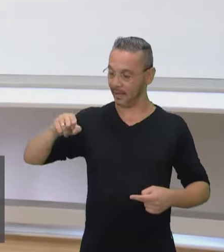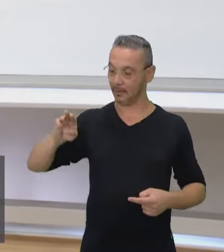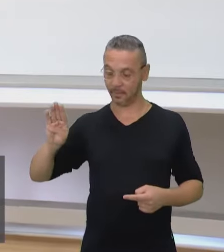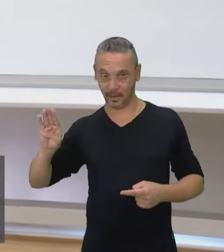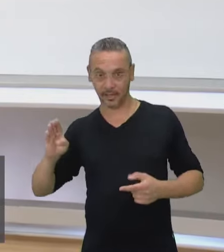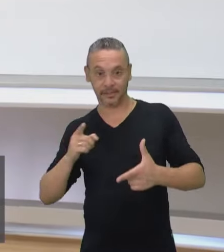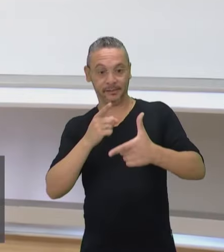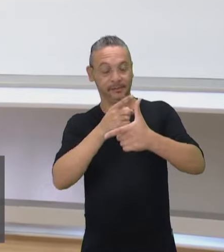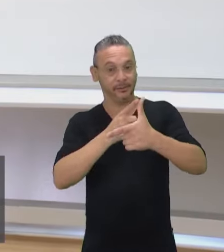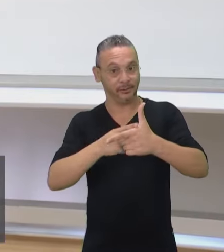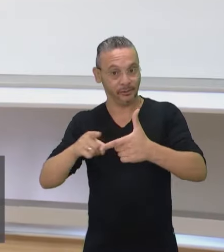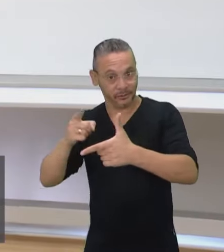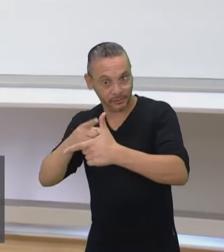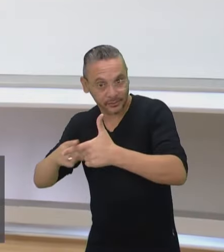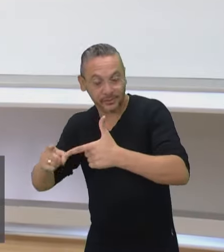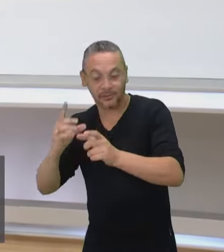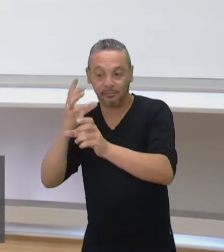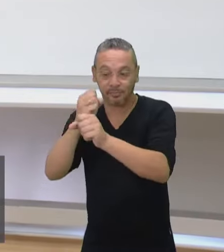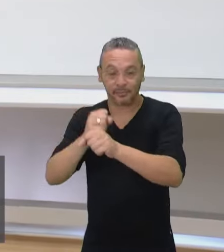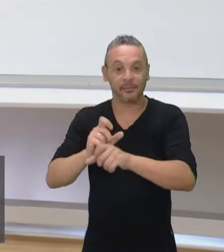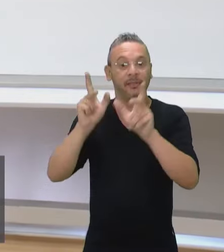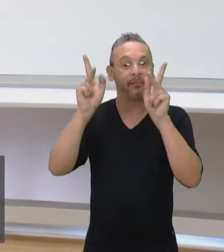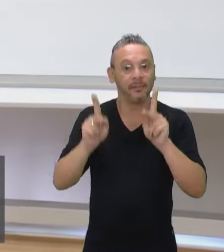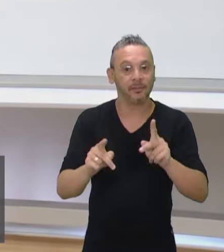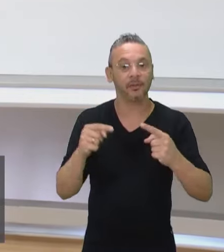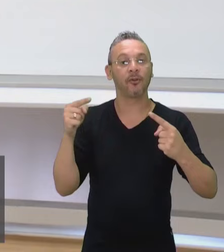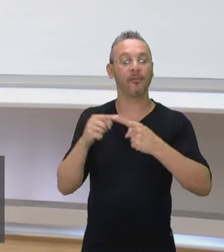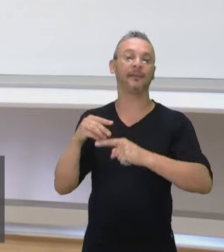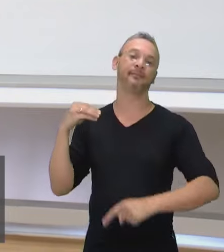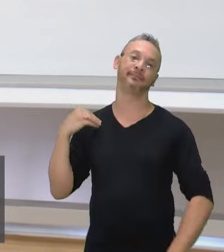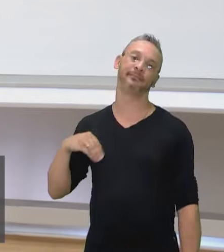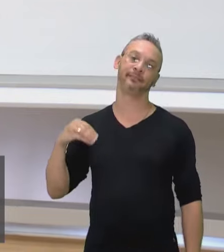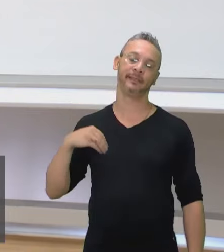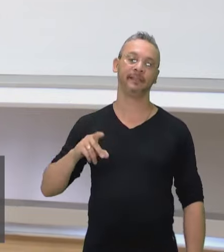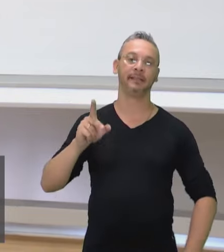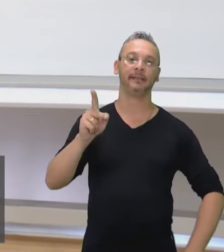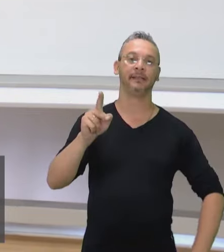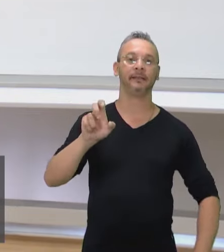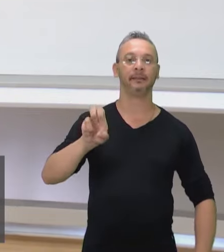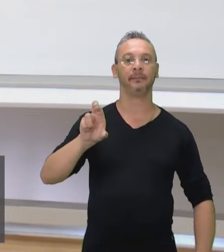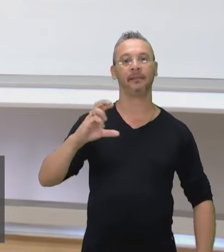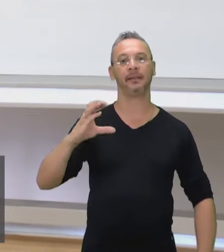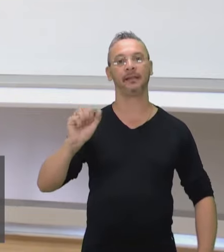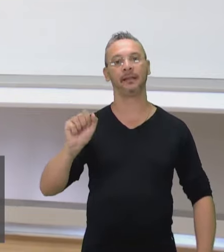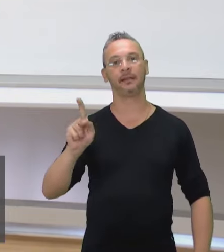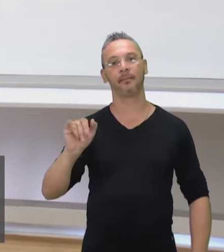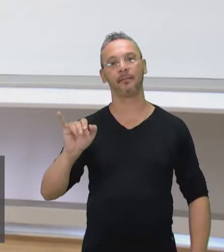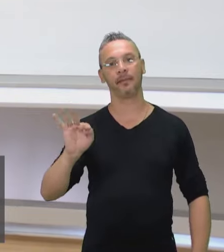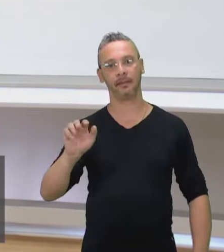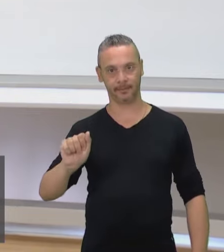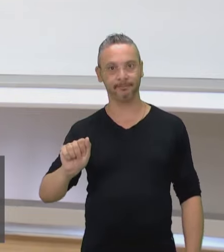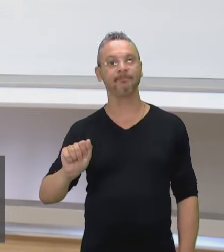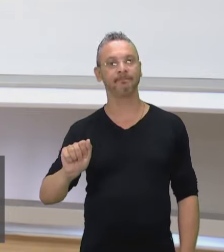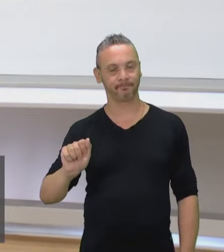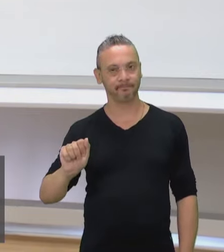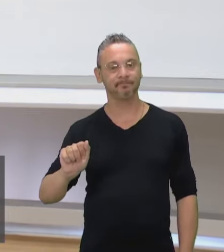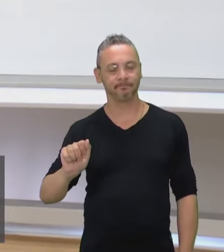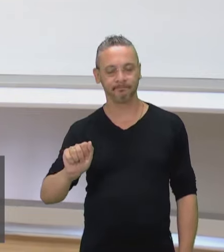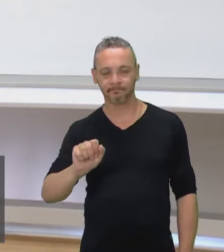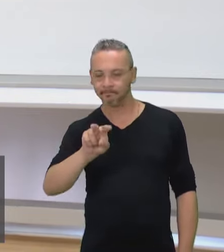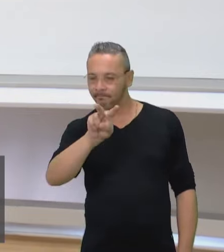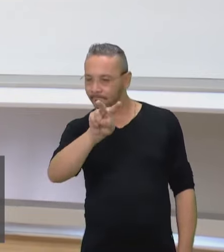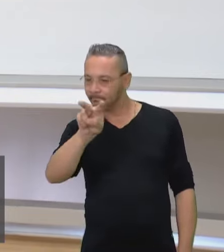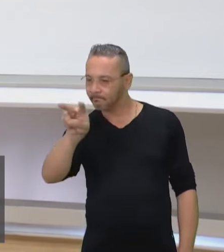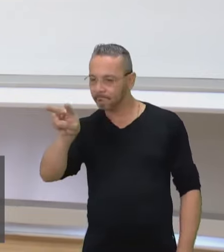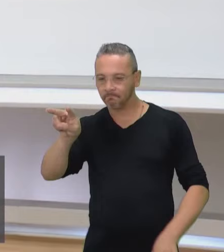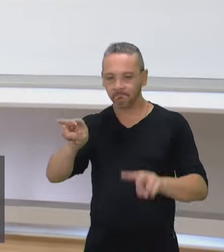pessoas, ela é a renda per capita, né? Então, é uma outra forma de medir a desigualdade de um país